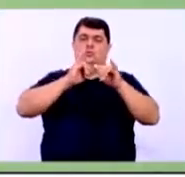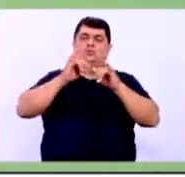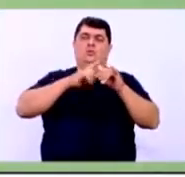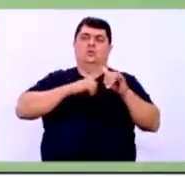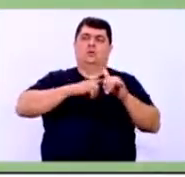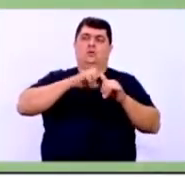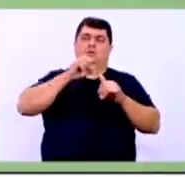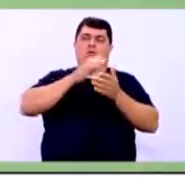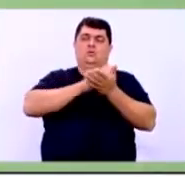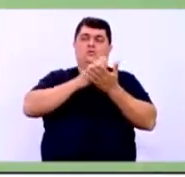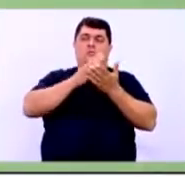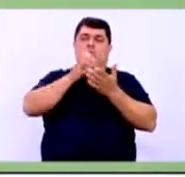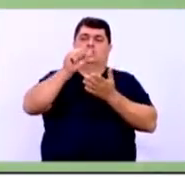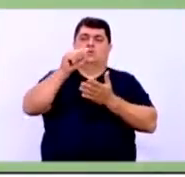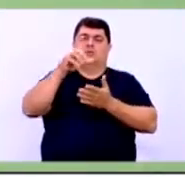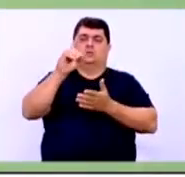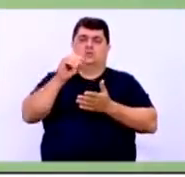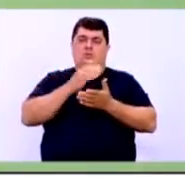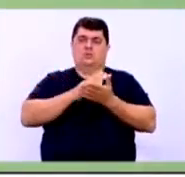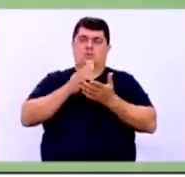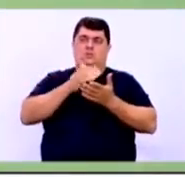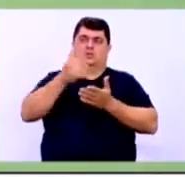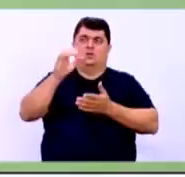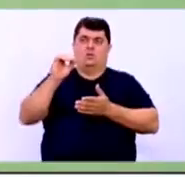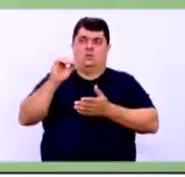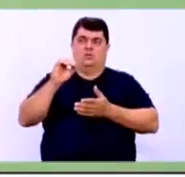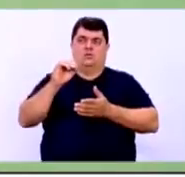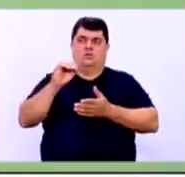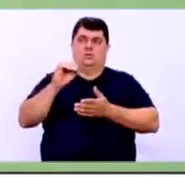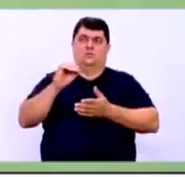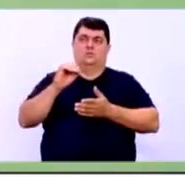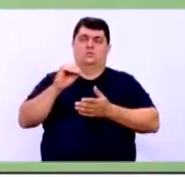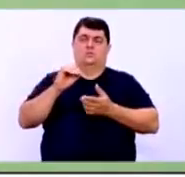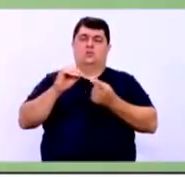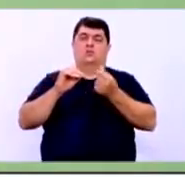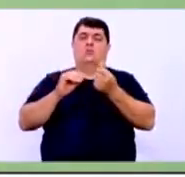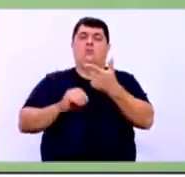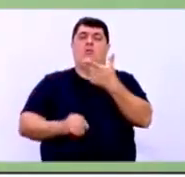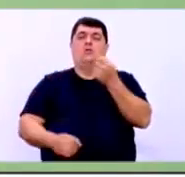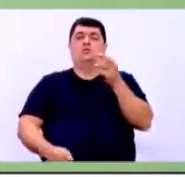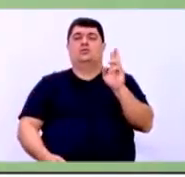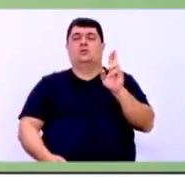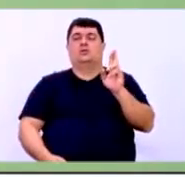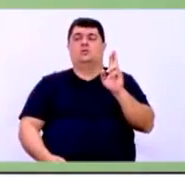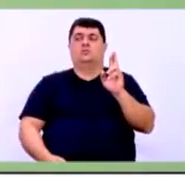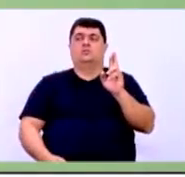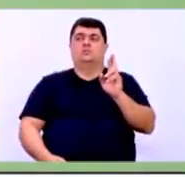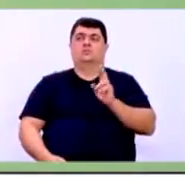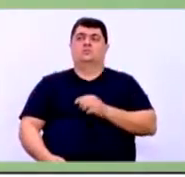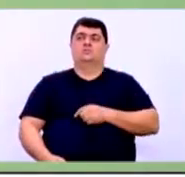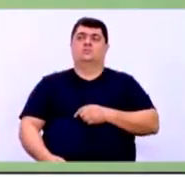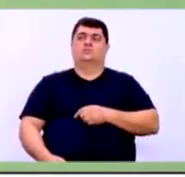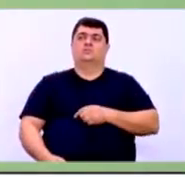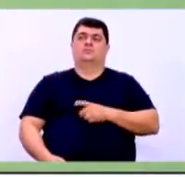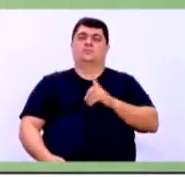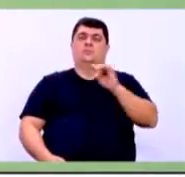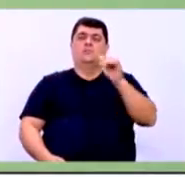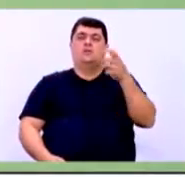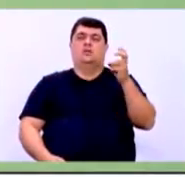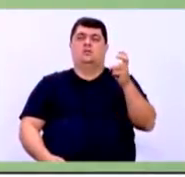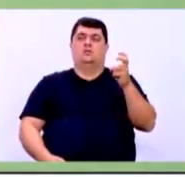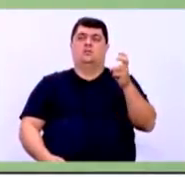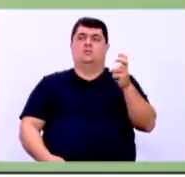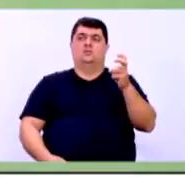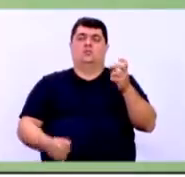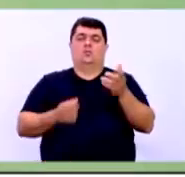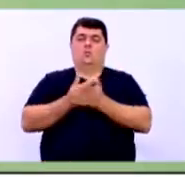inicial, 10 unidades a R$20. Dia 5 houve